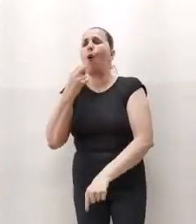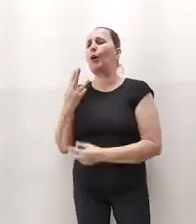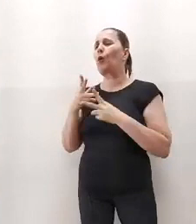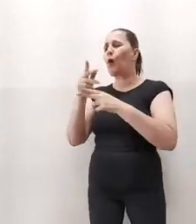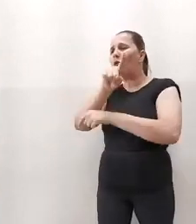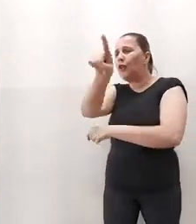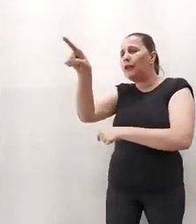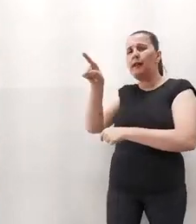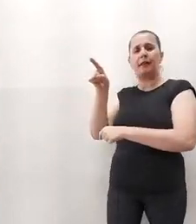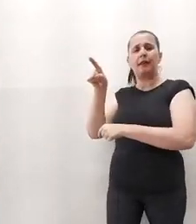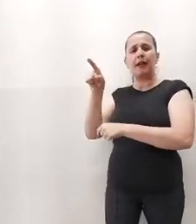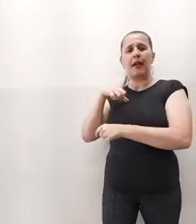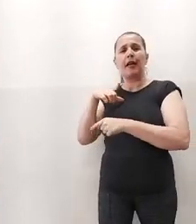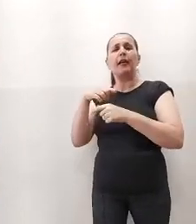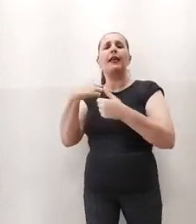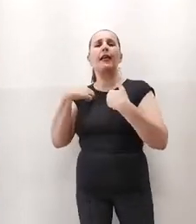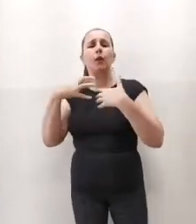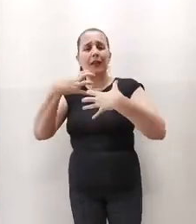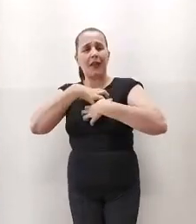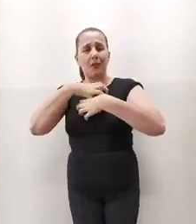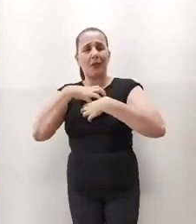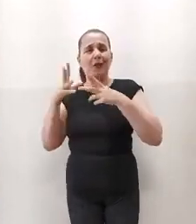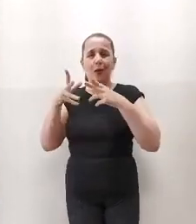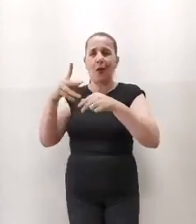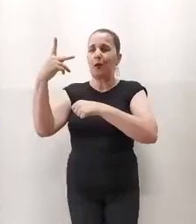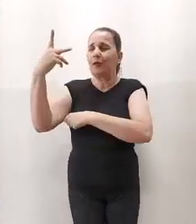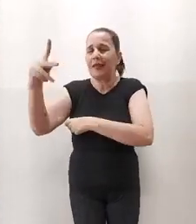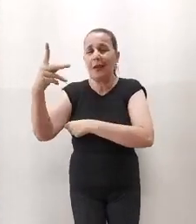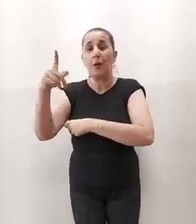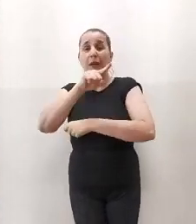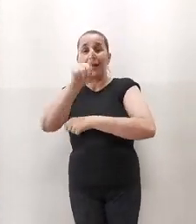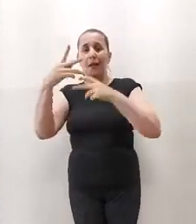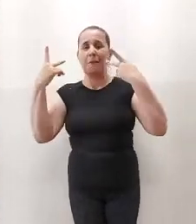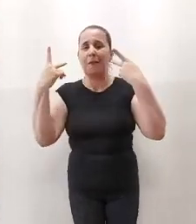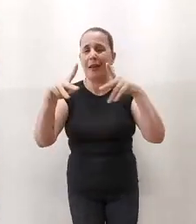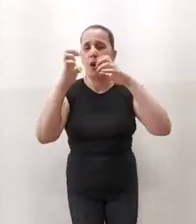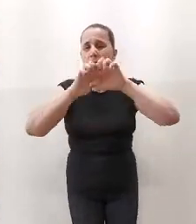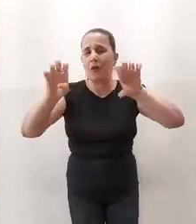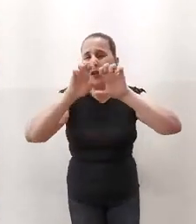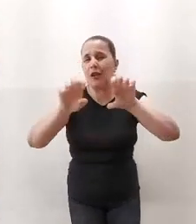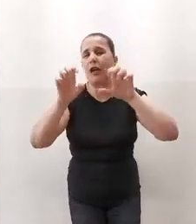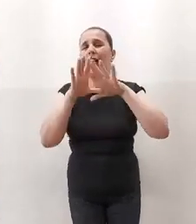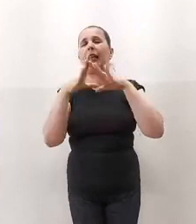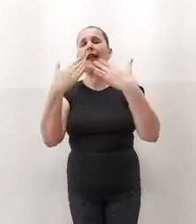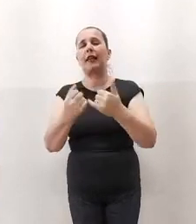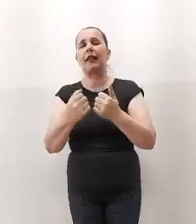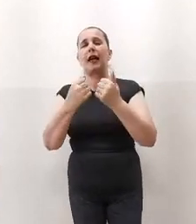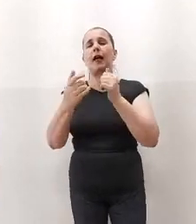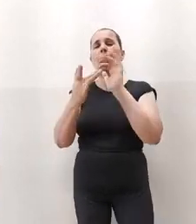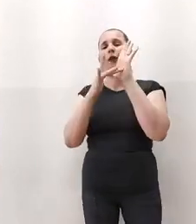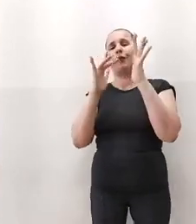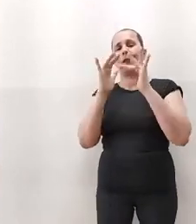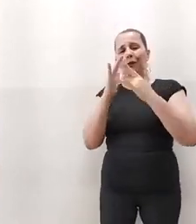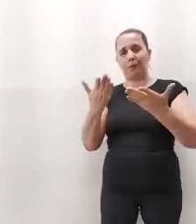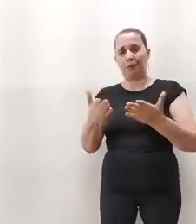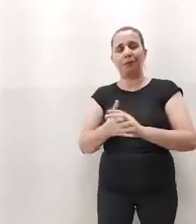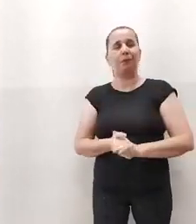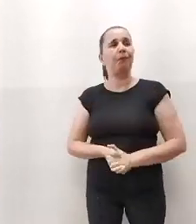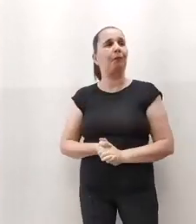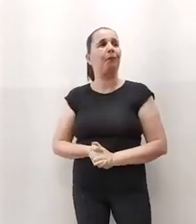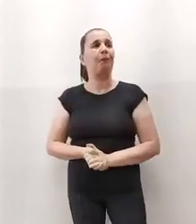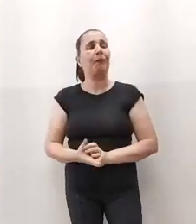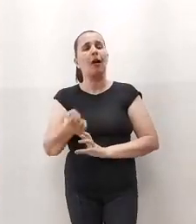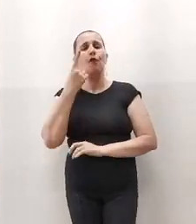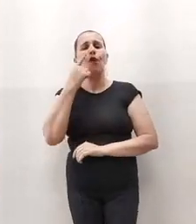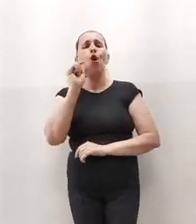vós, sujeitos aos mesmos sentimentos. E então eles pregaram o evangelho: convertei-vos ao Deus vivo. Olha só as coisas